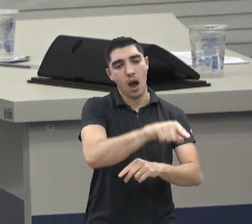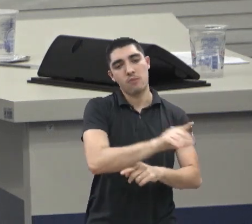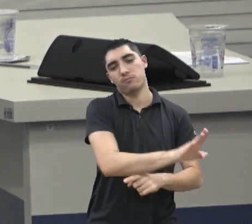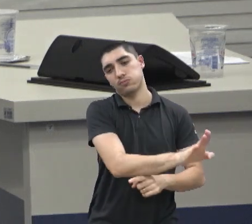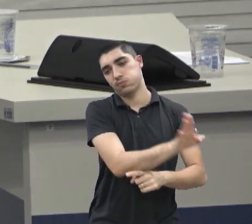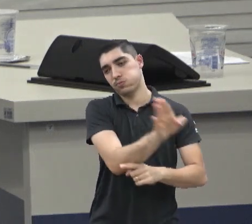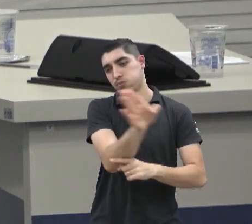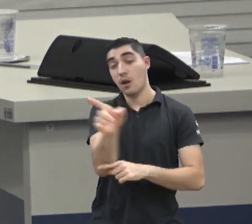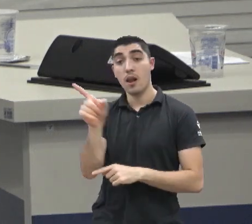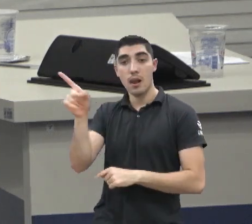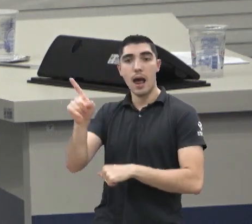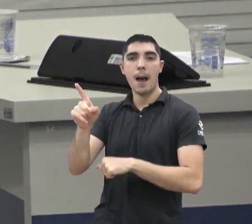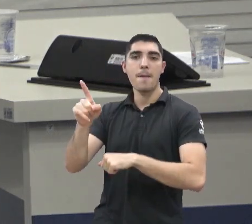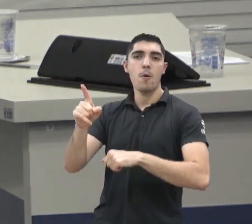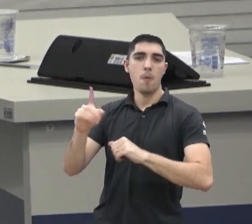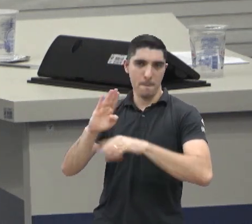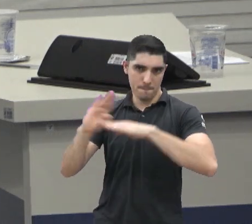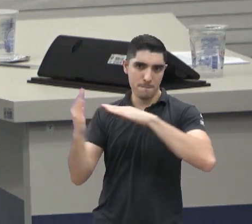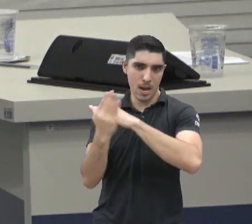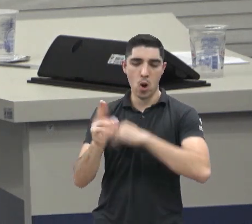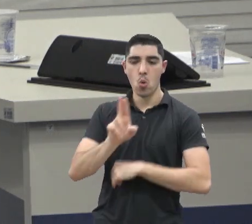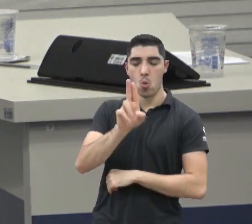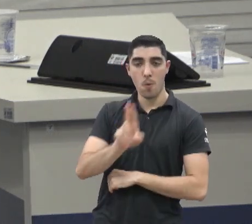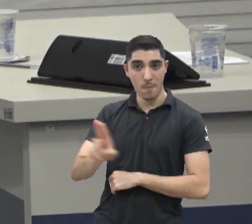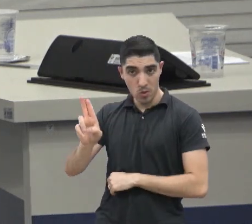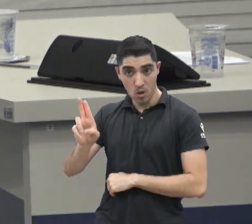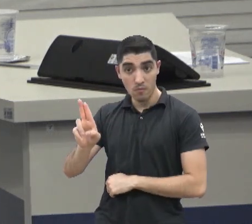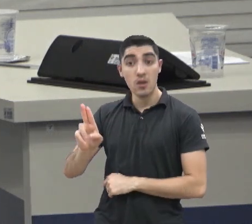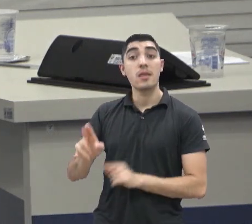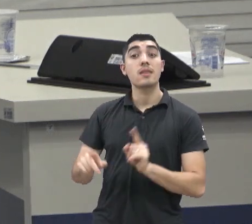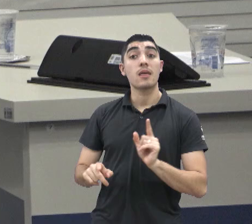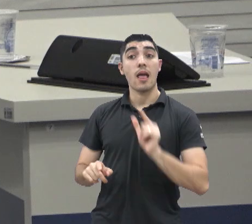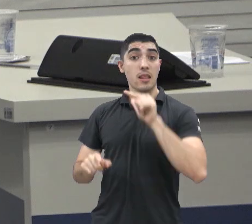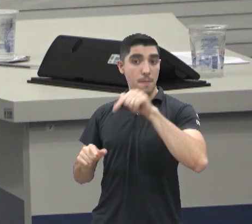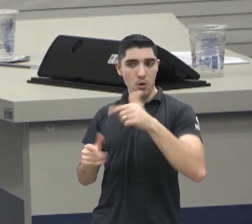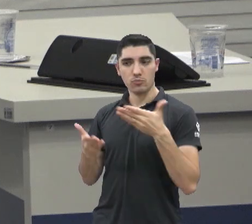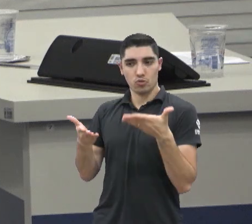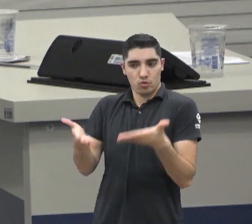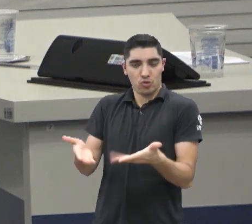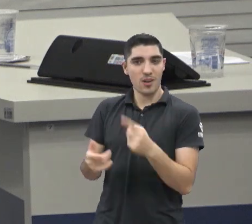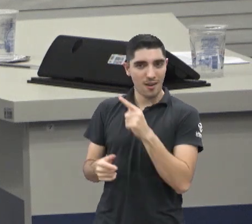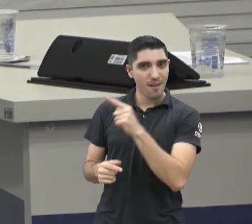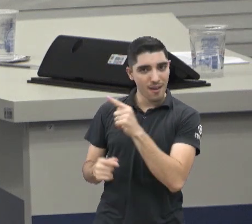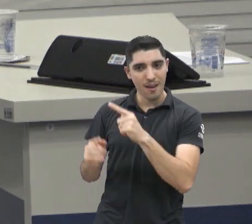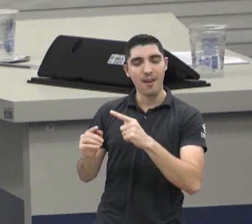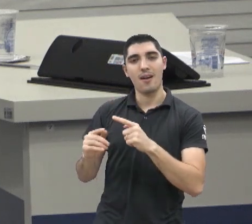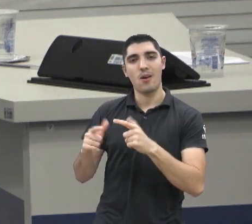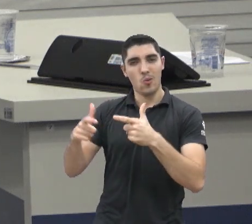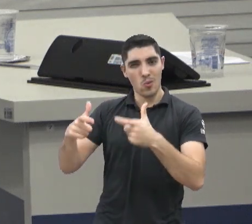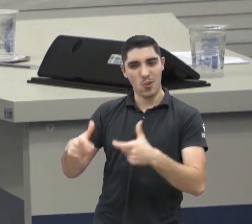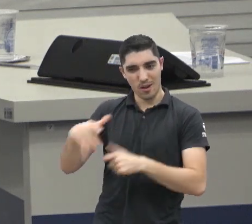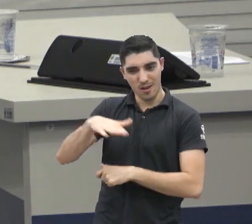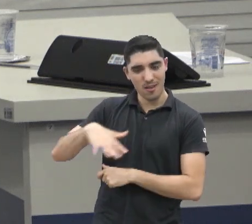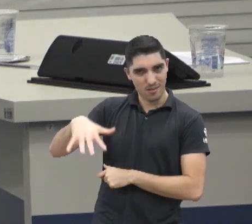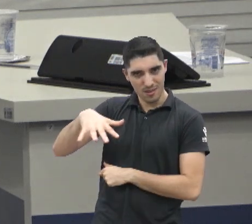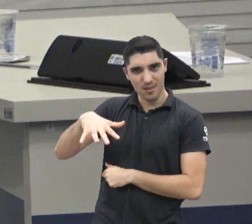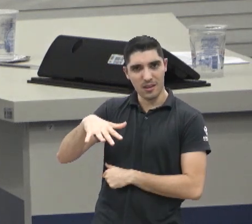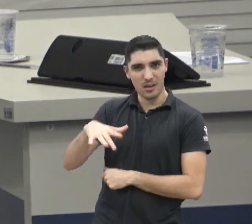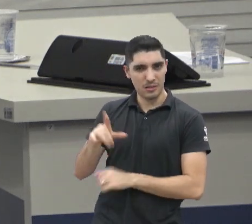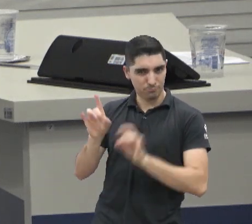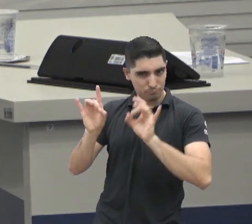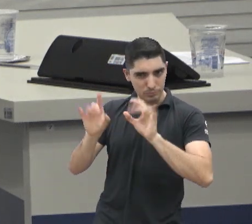a Urbanova, para depois ir até o Alphaville, vereador, elas ficam esperando 10,